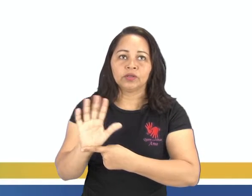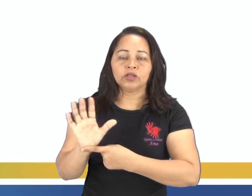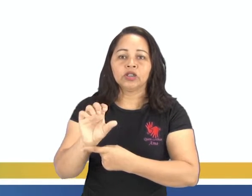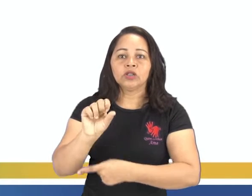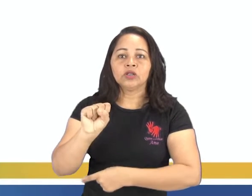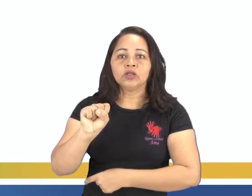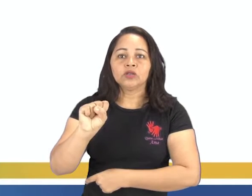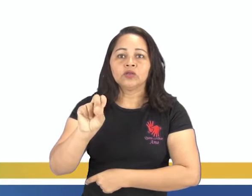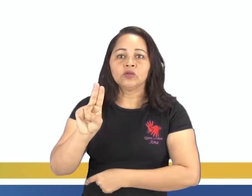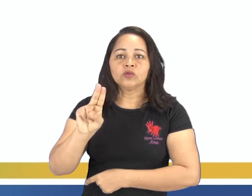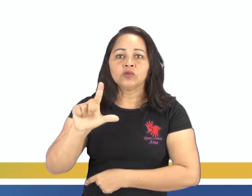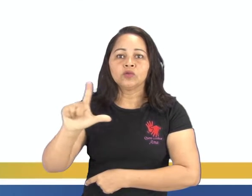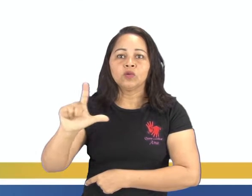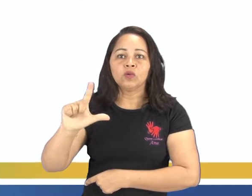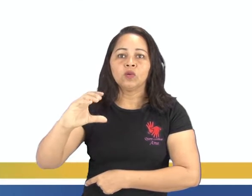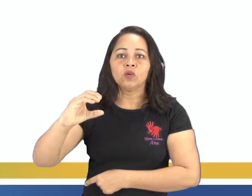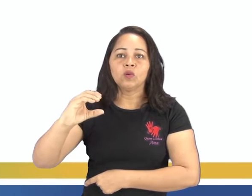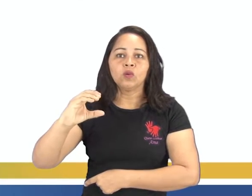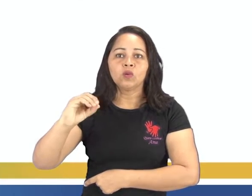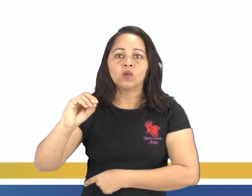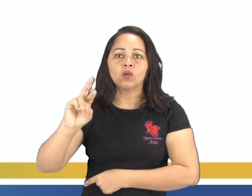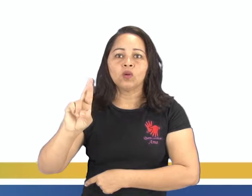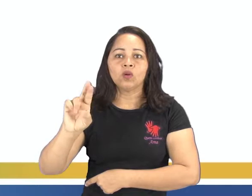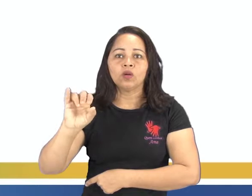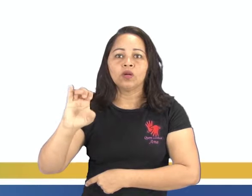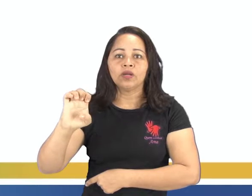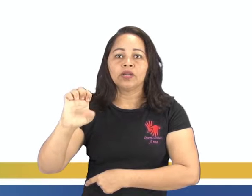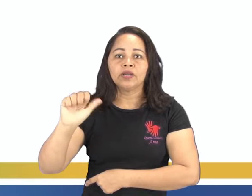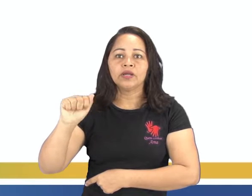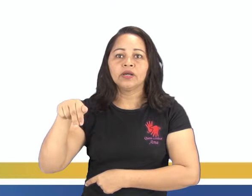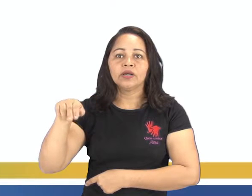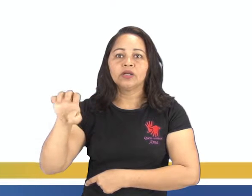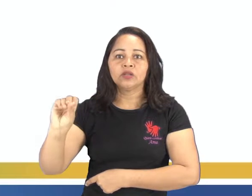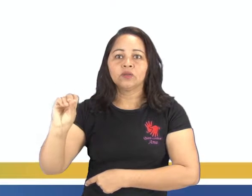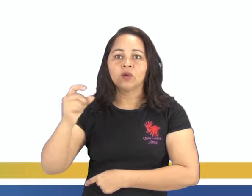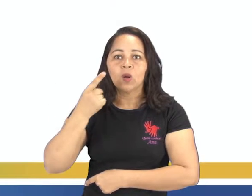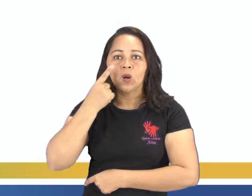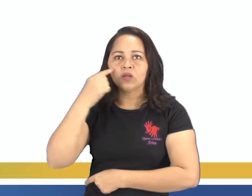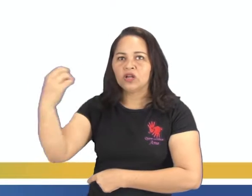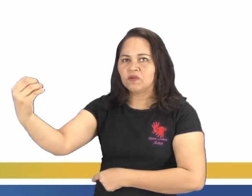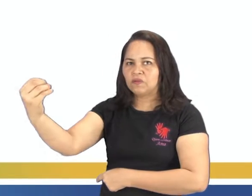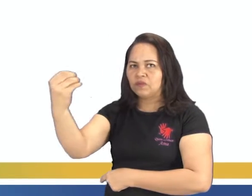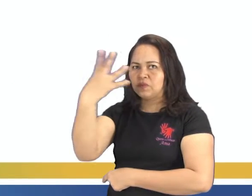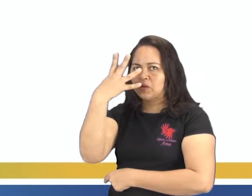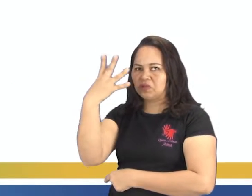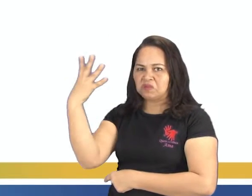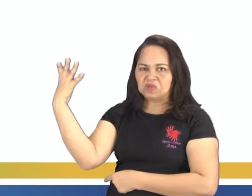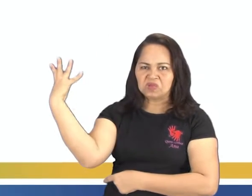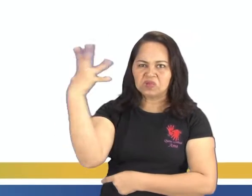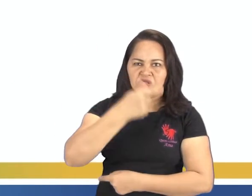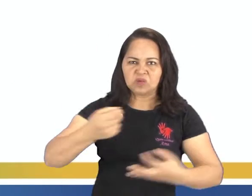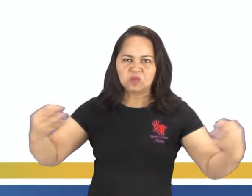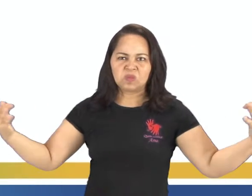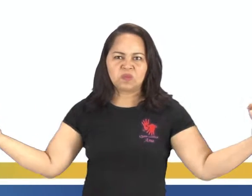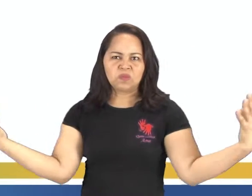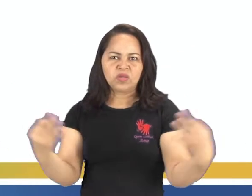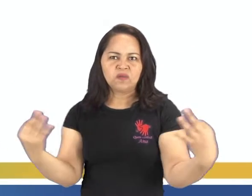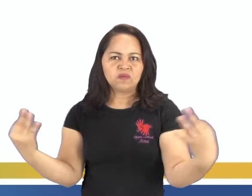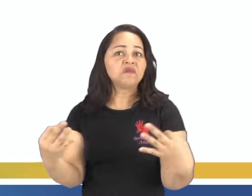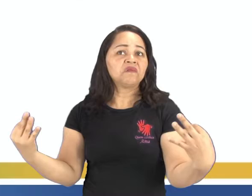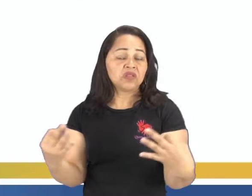sul-coreano Invasão Zumbi, que foi lançado em 2016. Olha essa foto. Que foto fantástica, Que